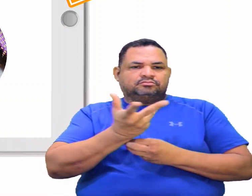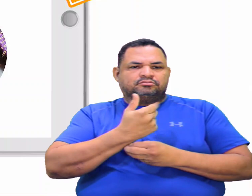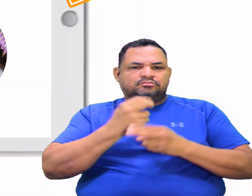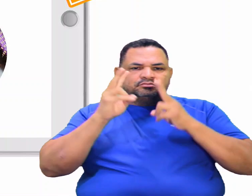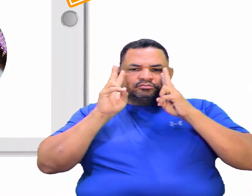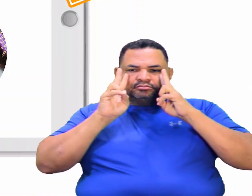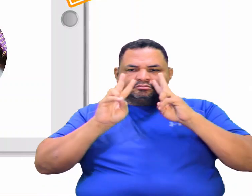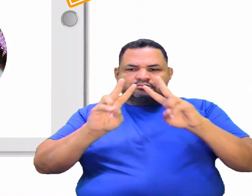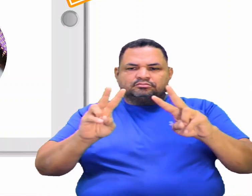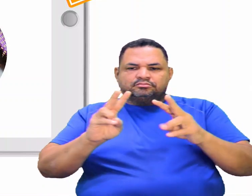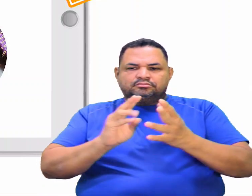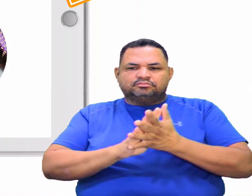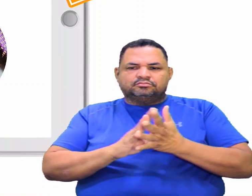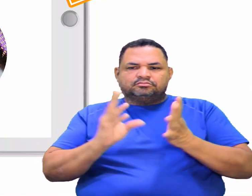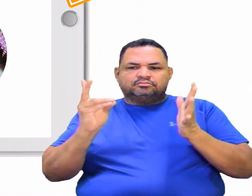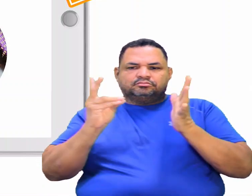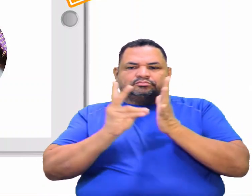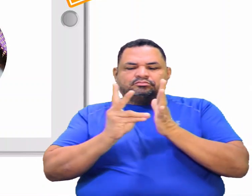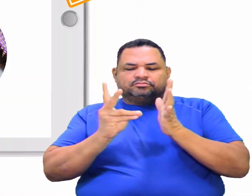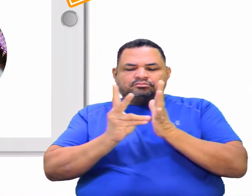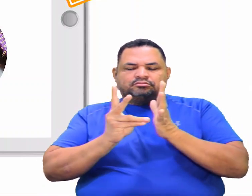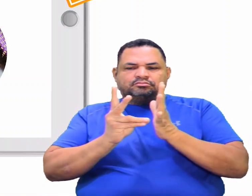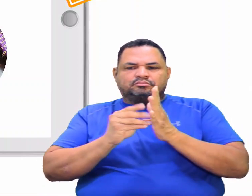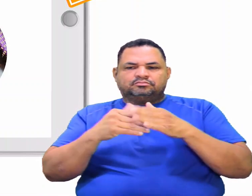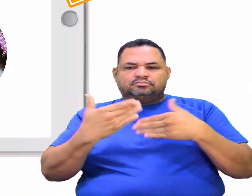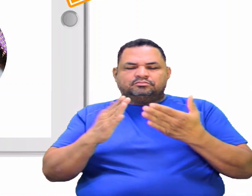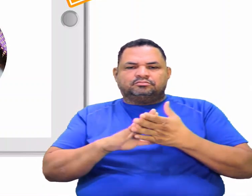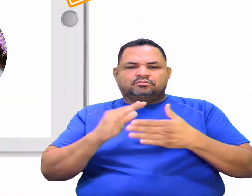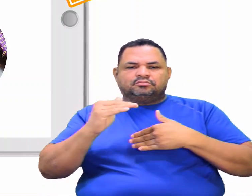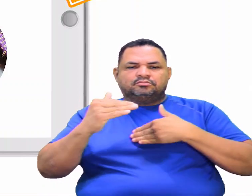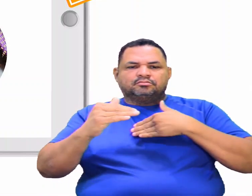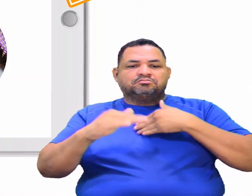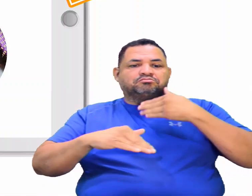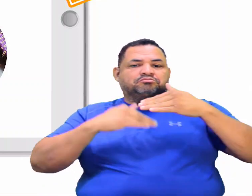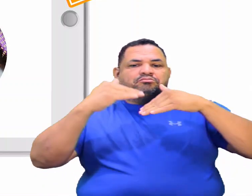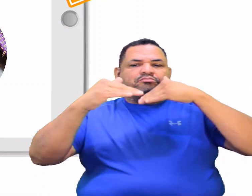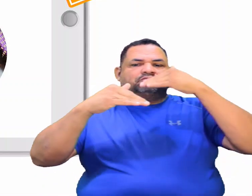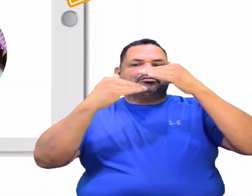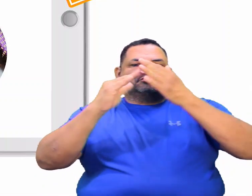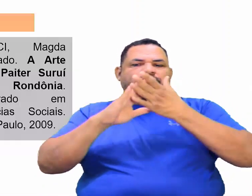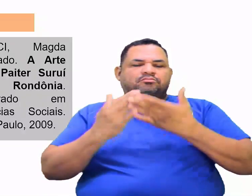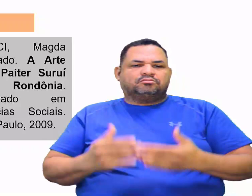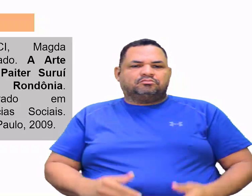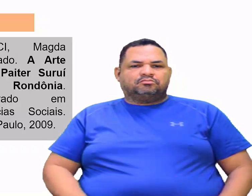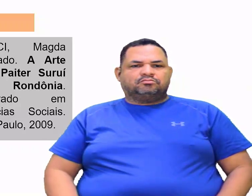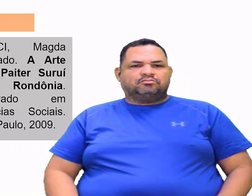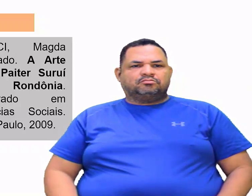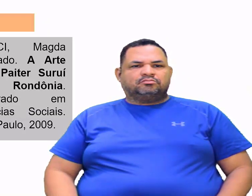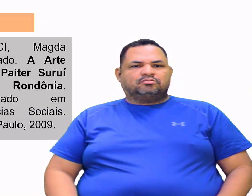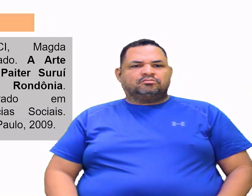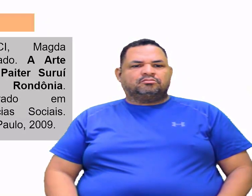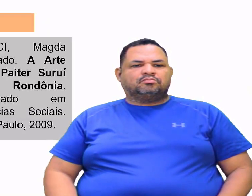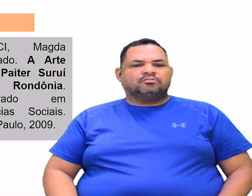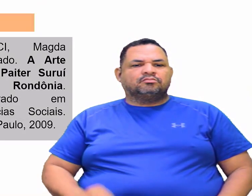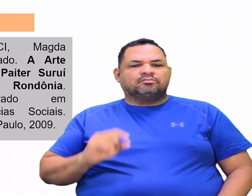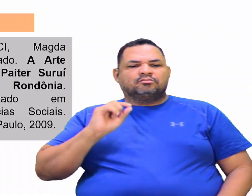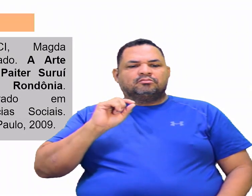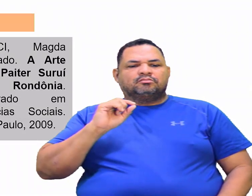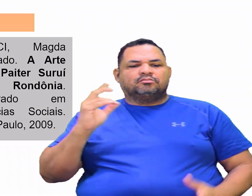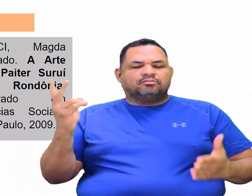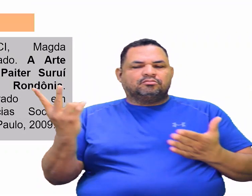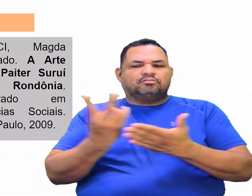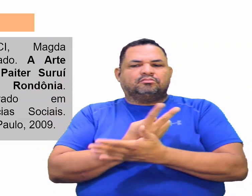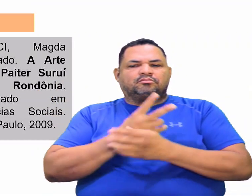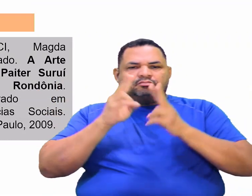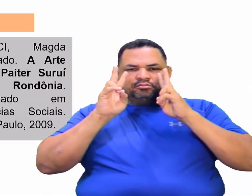indígena a produção indígena que se aprimorou muito ao longo do dos tempos né o que que acontece com a